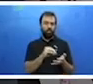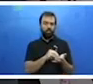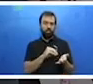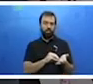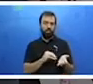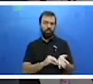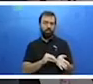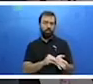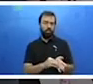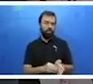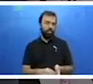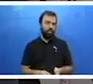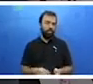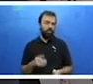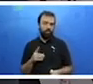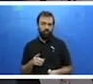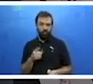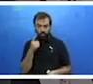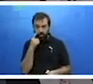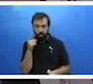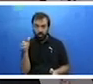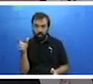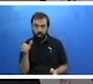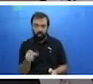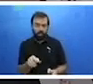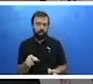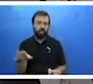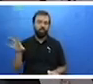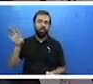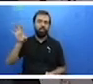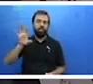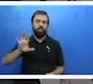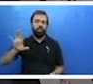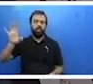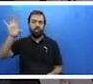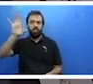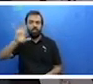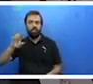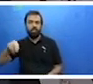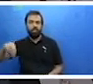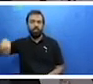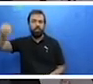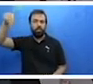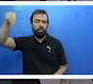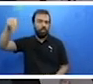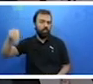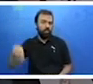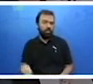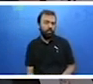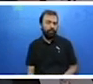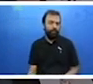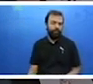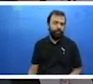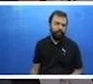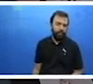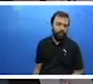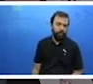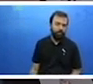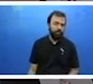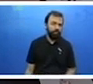vão simplesmente olhar, analisar a região norte. Vocês já sabem que o norte está aqui. Que vocês vão